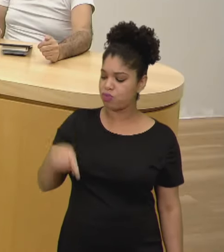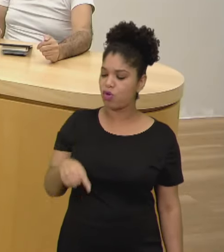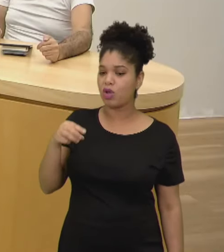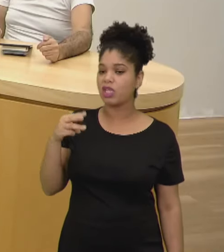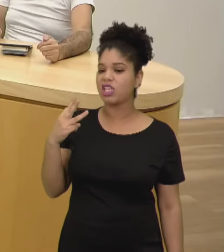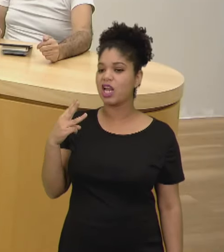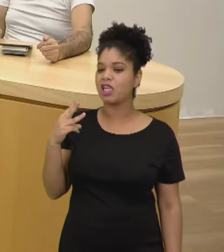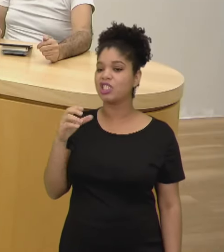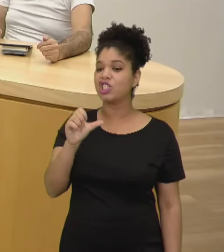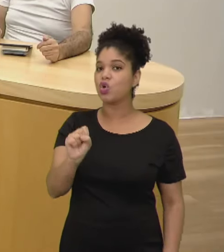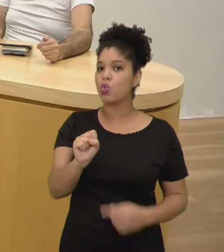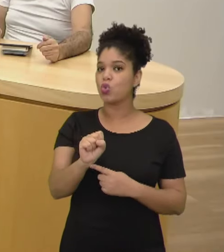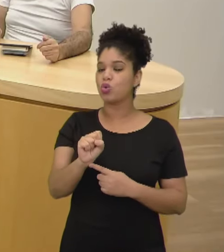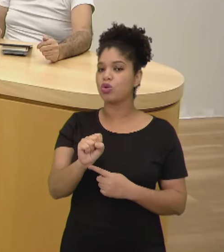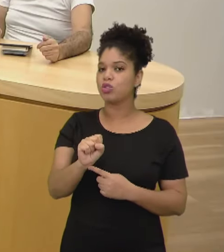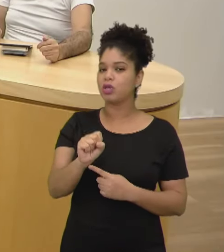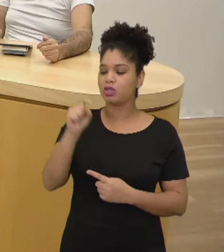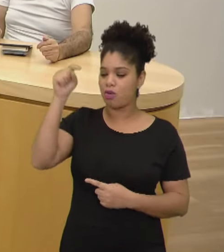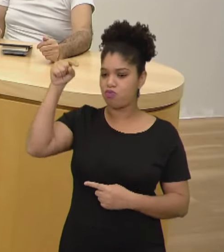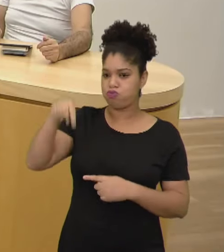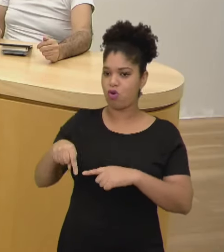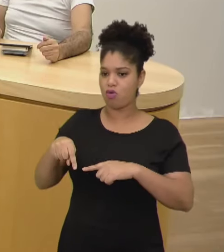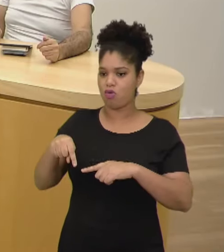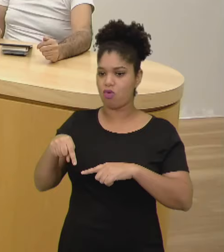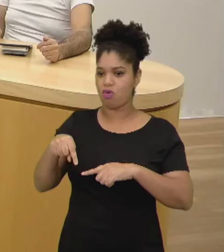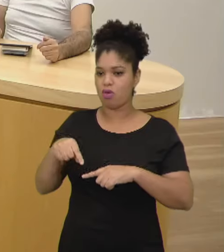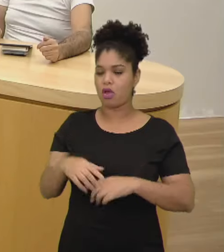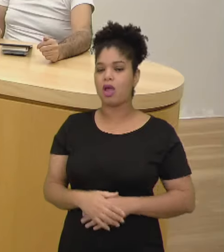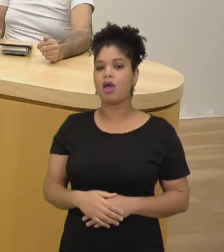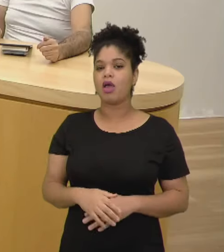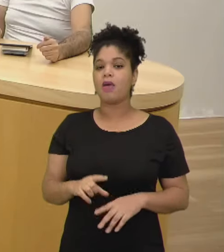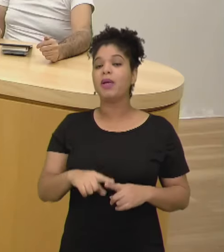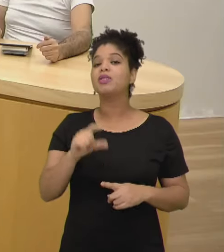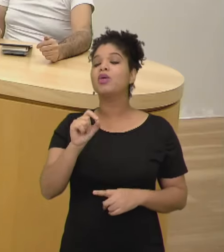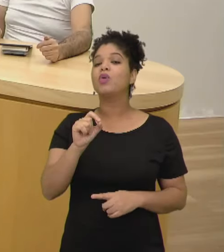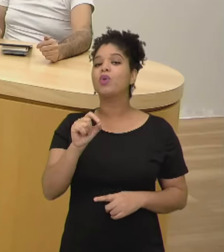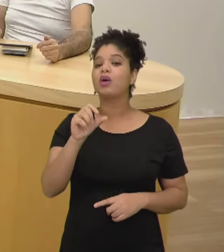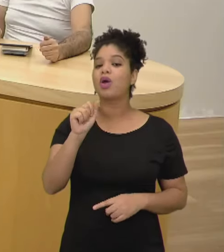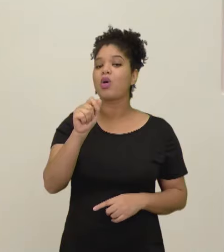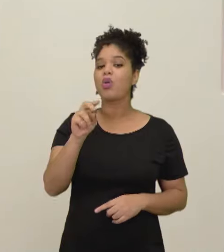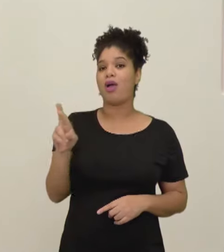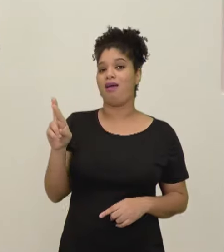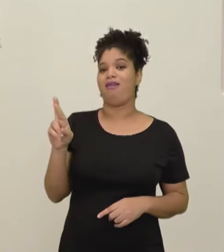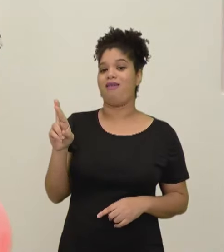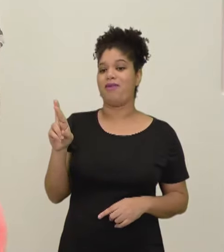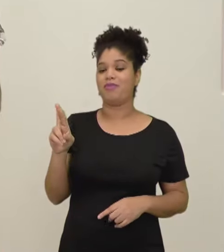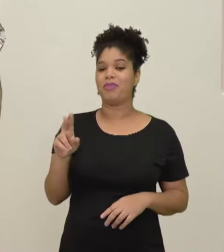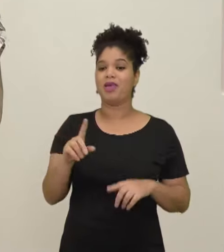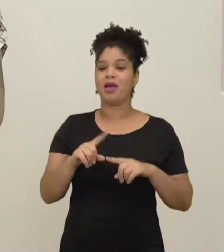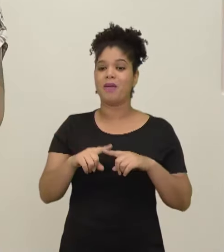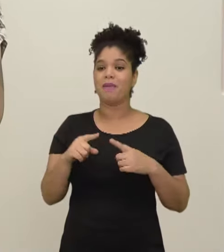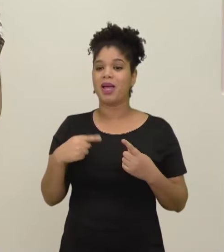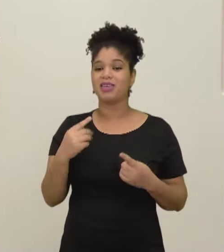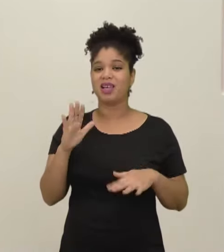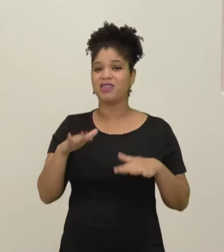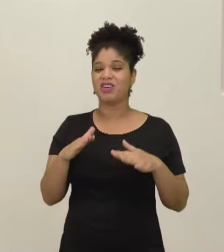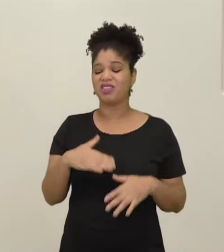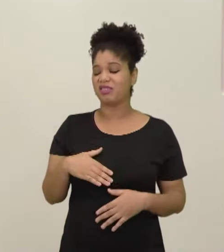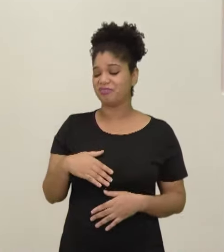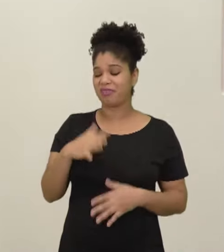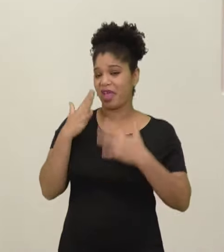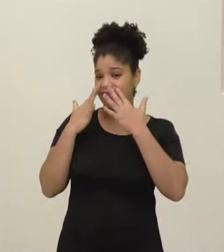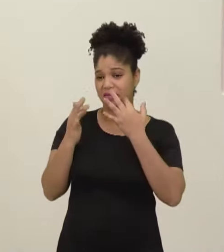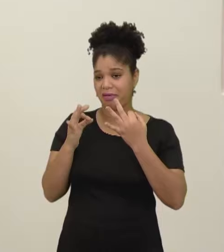para cair no vácuo. Mas existe a resistência do ar. Só que muitas vezes a gente tem que ignorar a resistência do ar